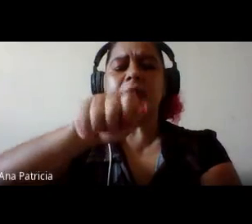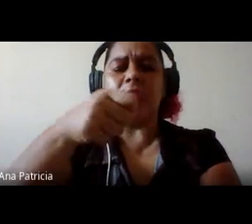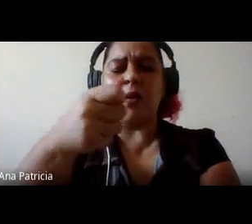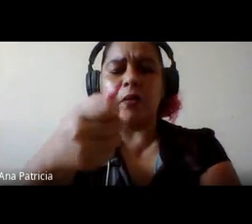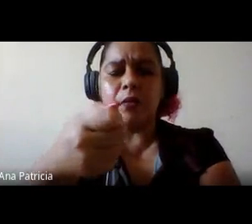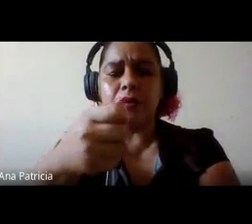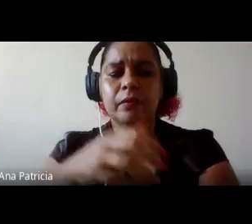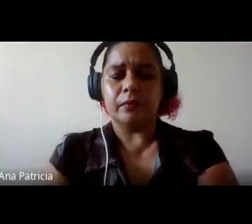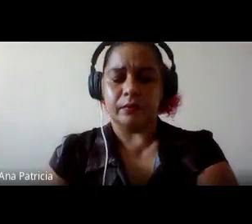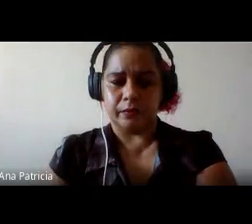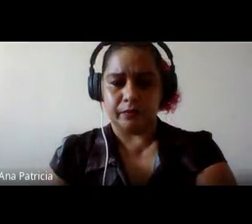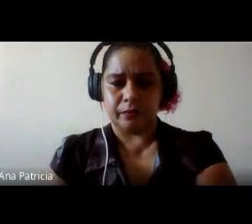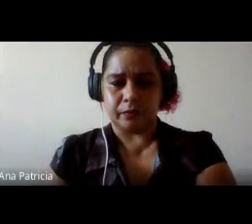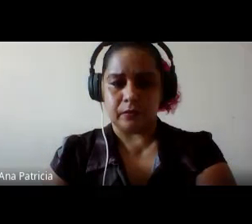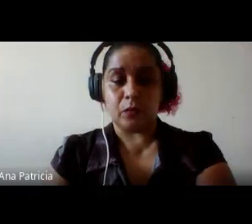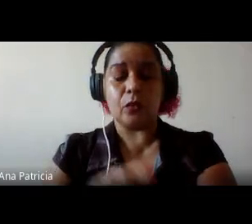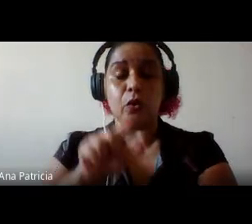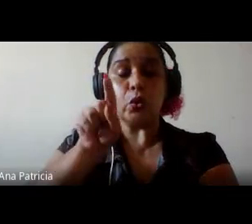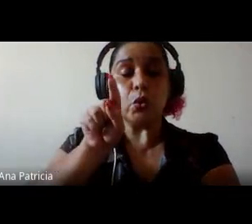Seu sinal.